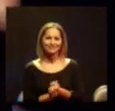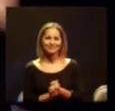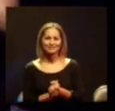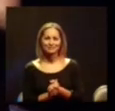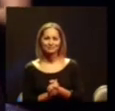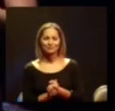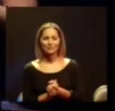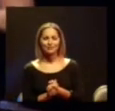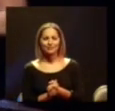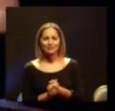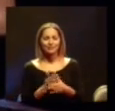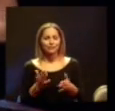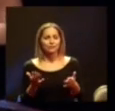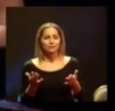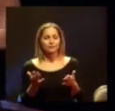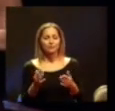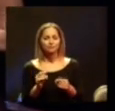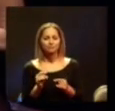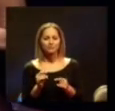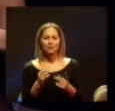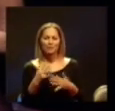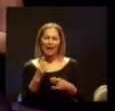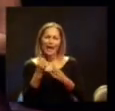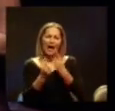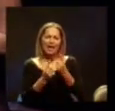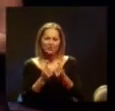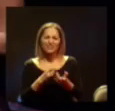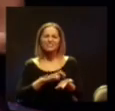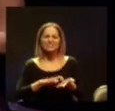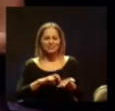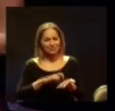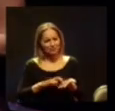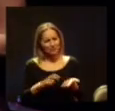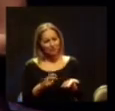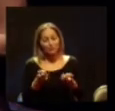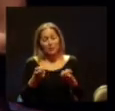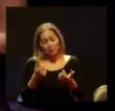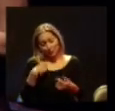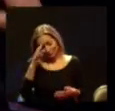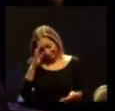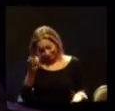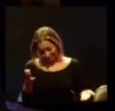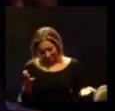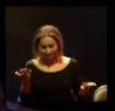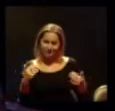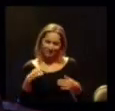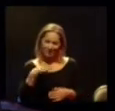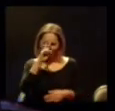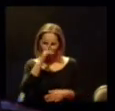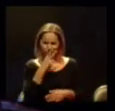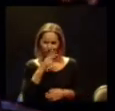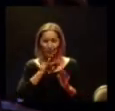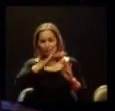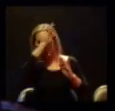haver tantos. Ui. De diga. Quando em vez, umas caminhadas. É pouco, eu sei. Mas tem esforço. Mas pela serra.